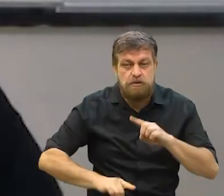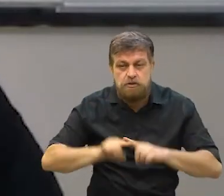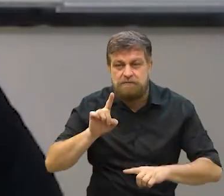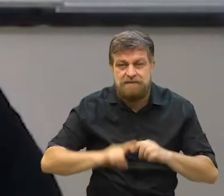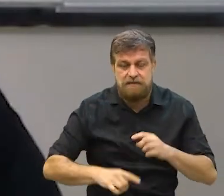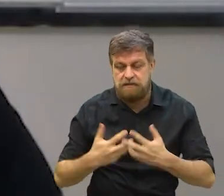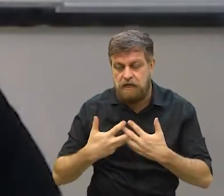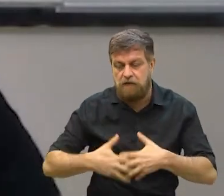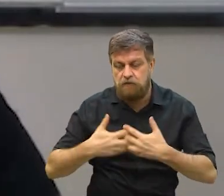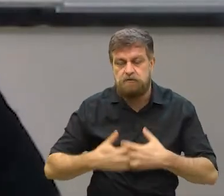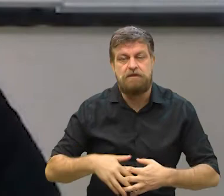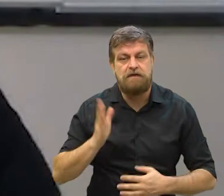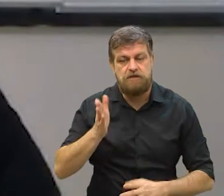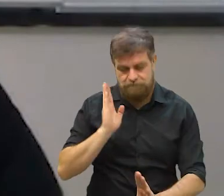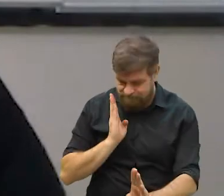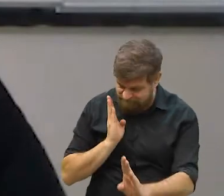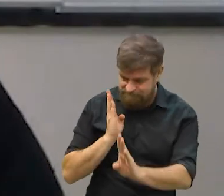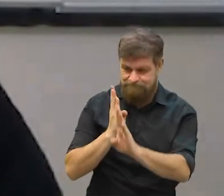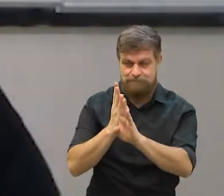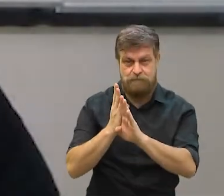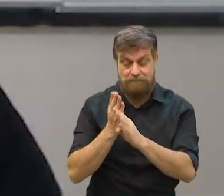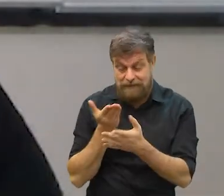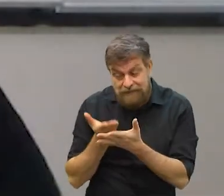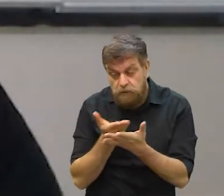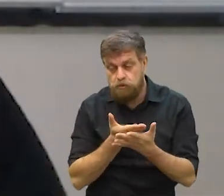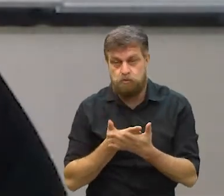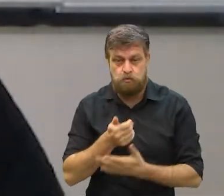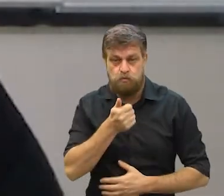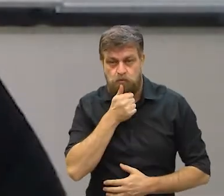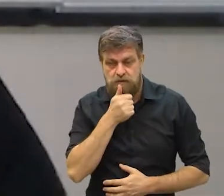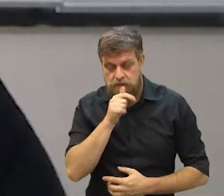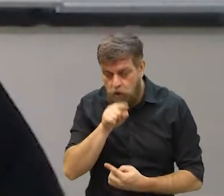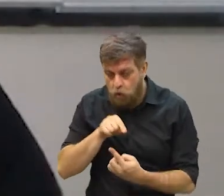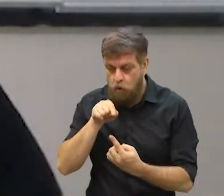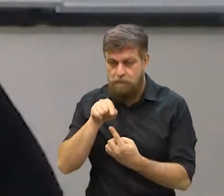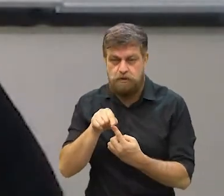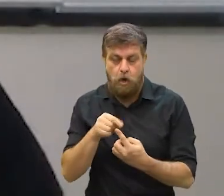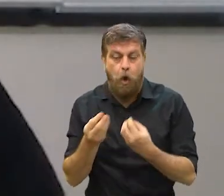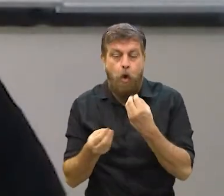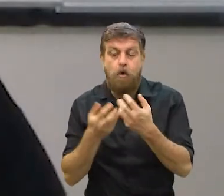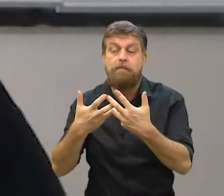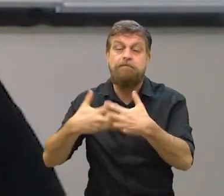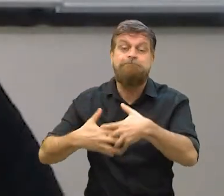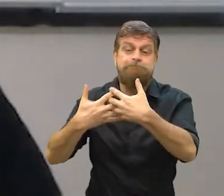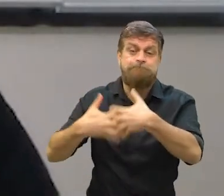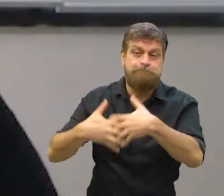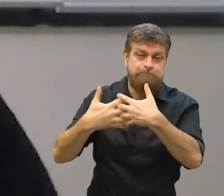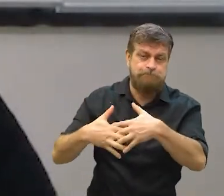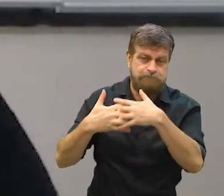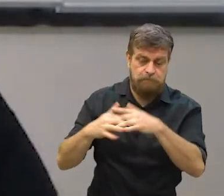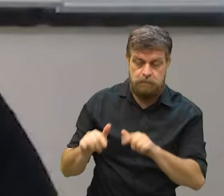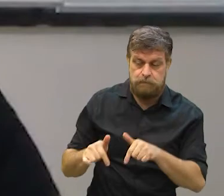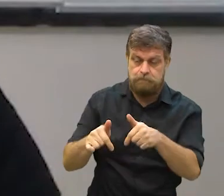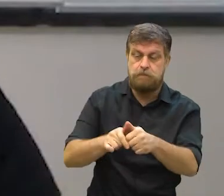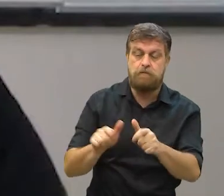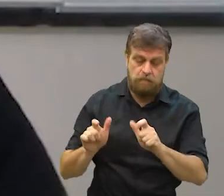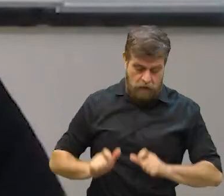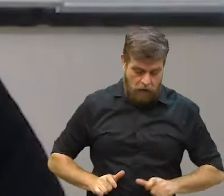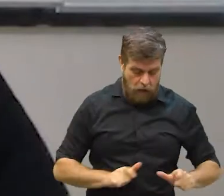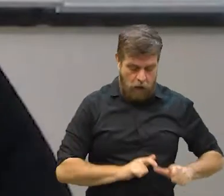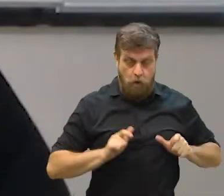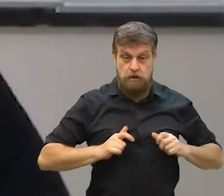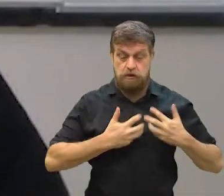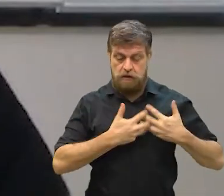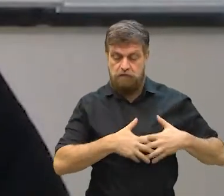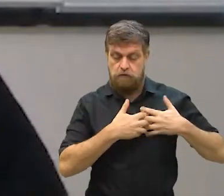substâncias ativas já identificadas e em estudo para ver qual exatamente seria o seu mecanismo de ação, aonde ela